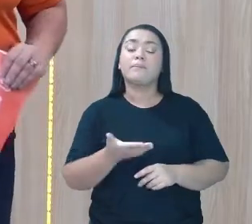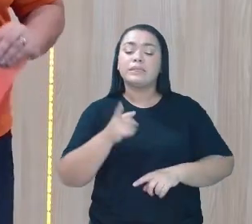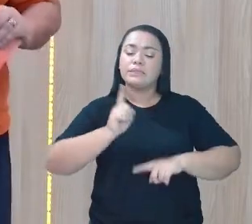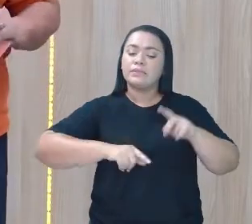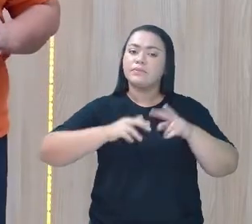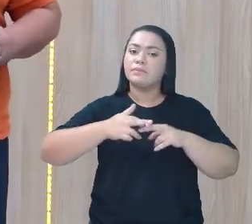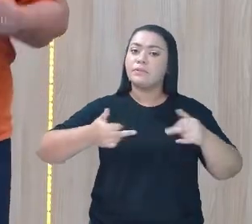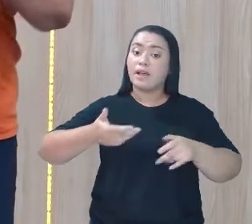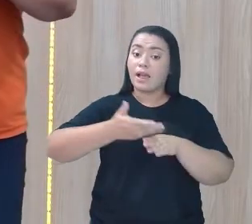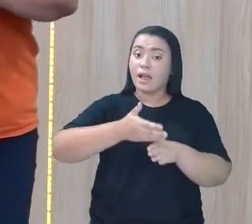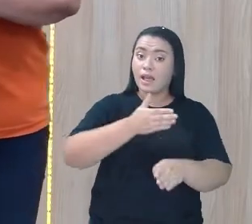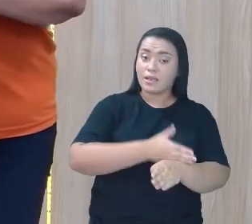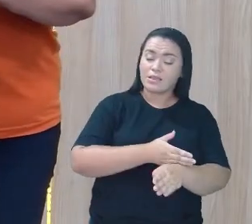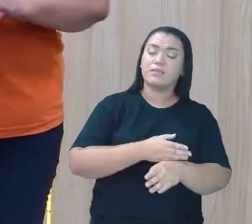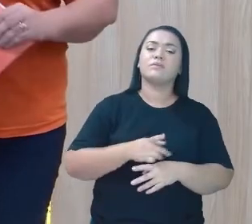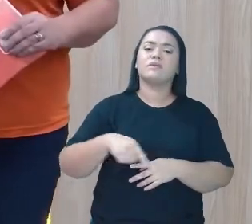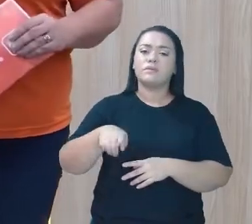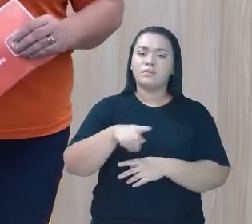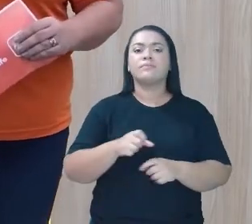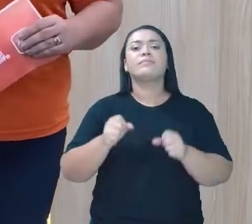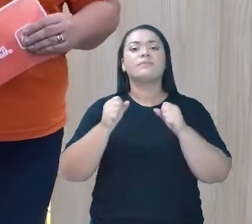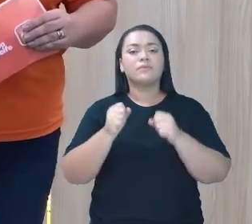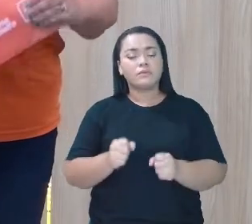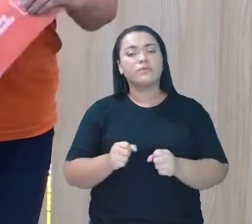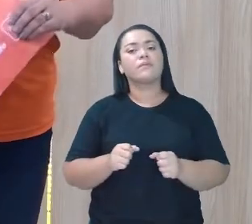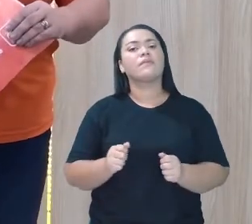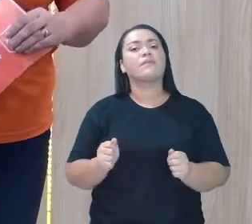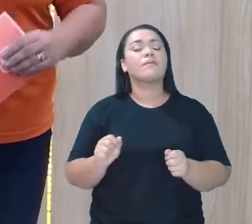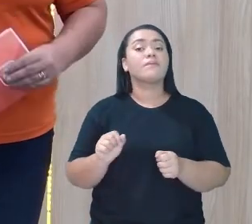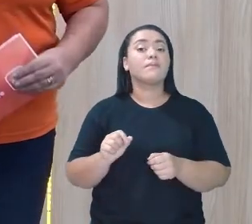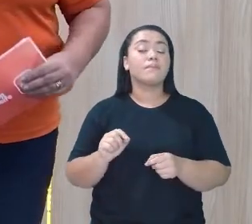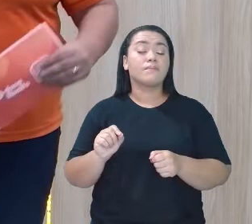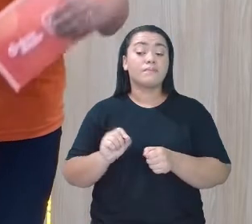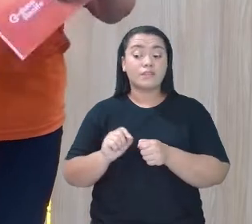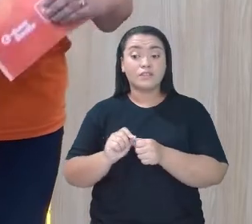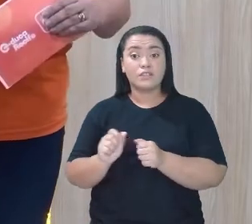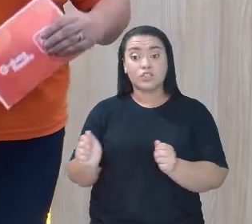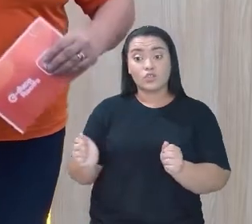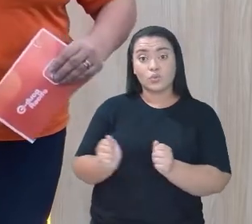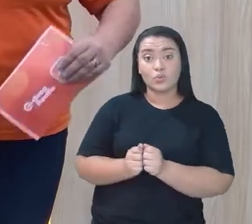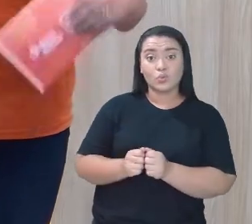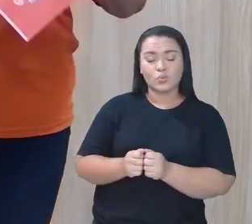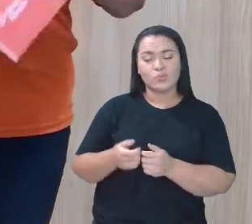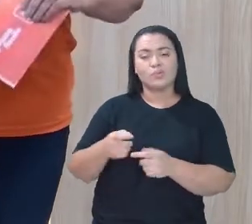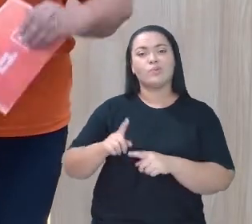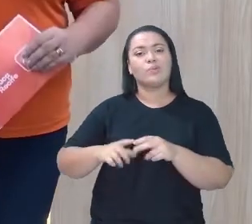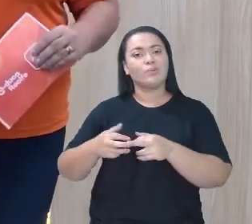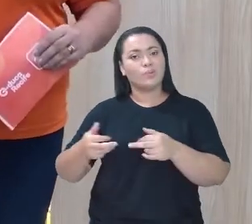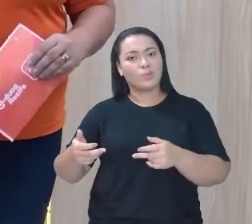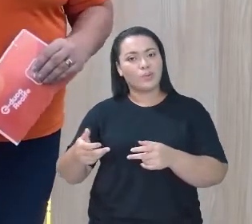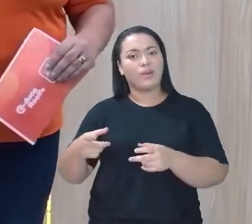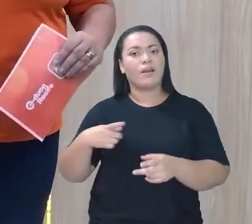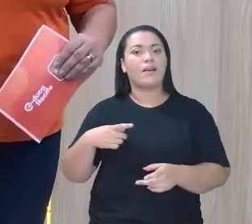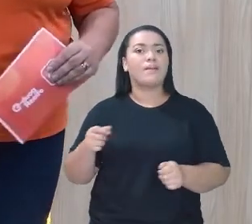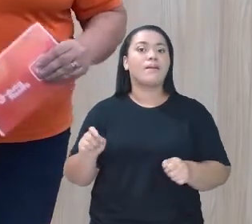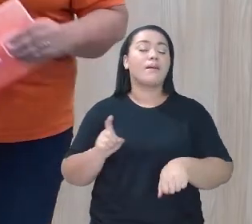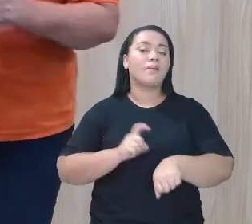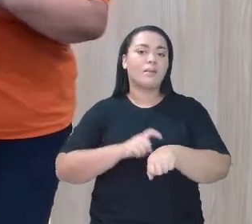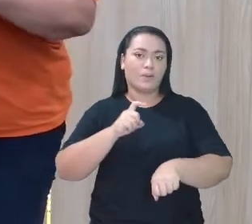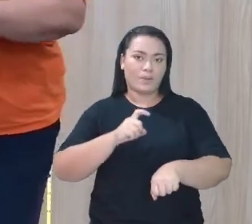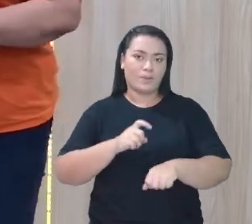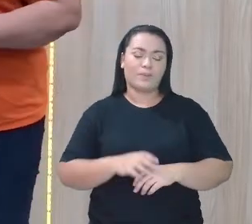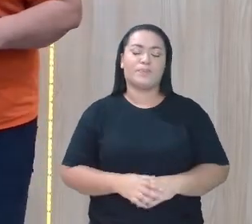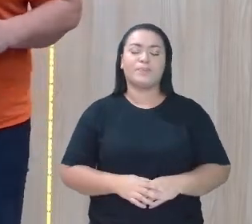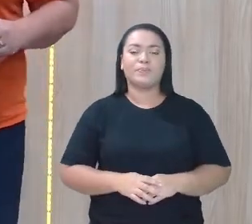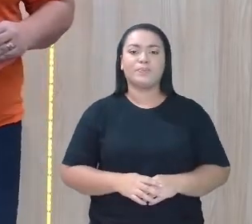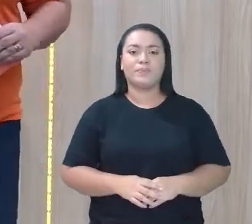material com antecedência para que vocês possam estar com o material aí e fazer ao mesmo tempo aqui com a gente.